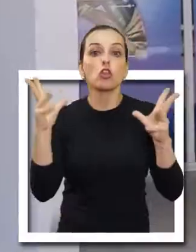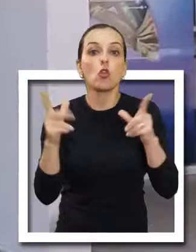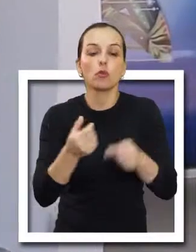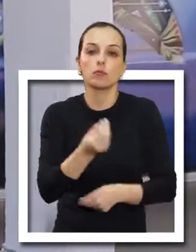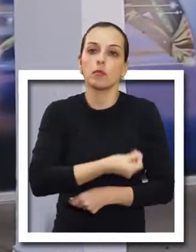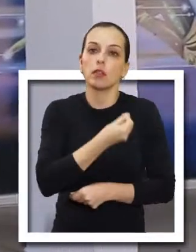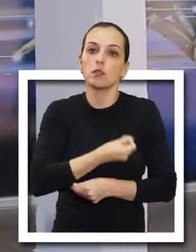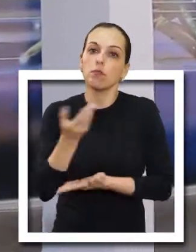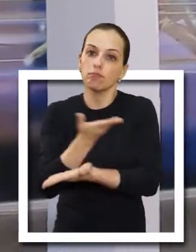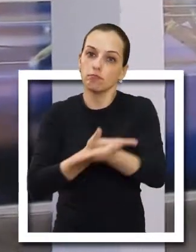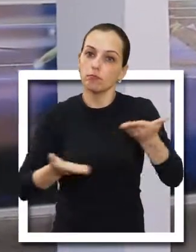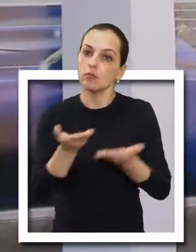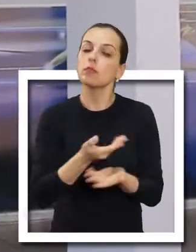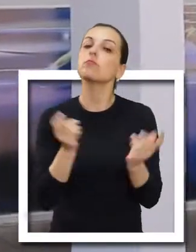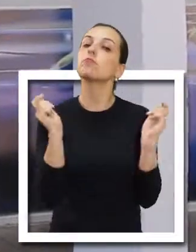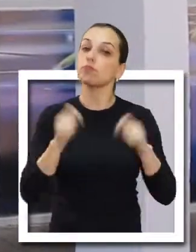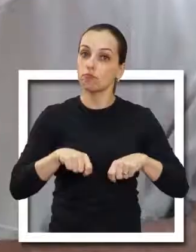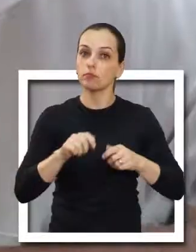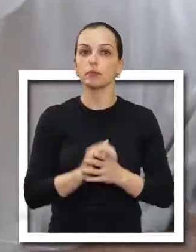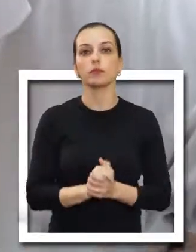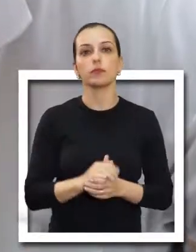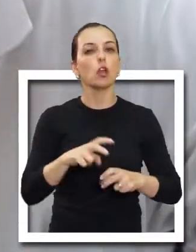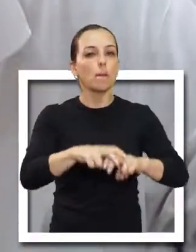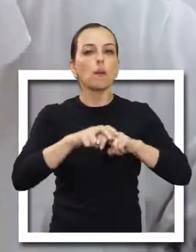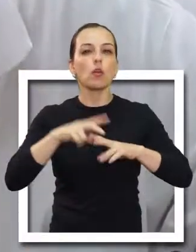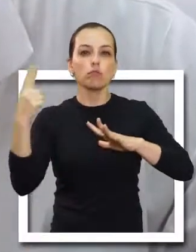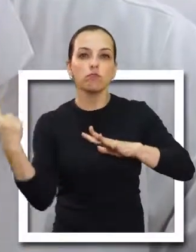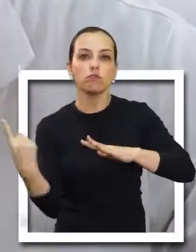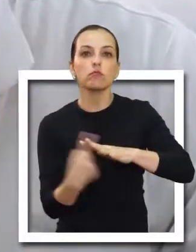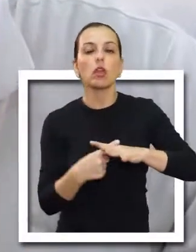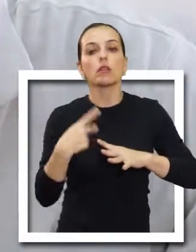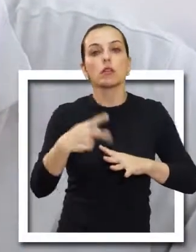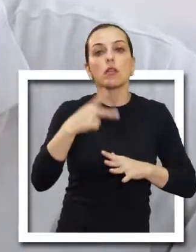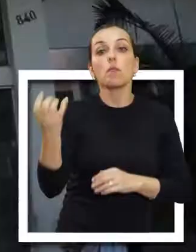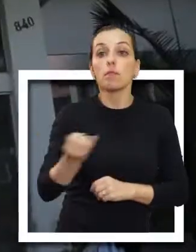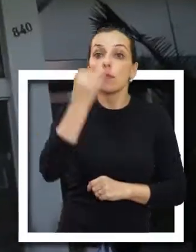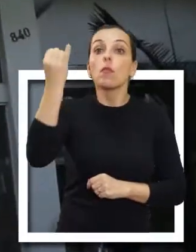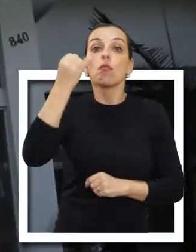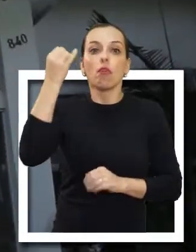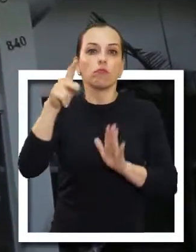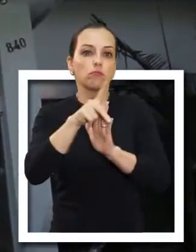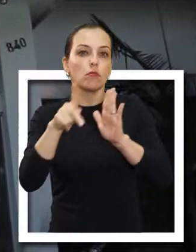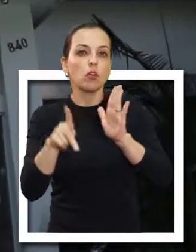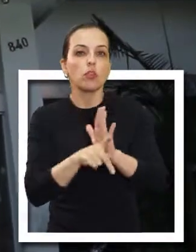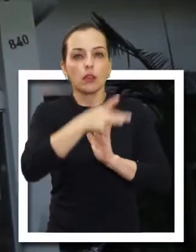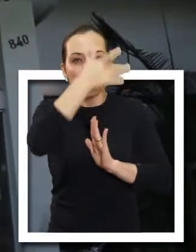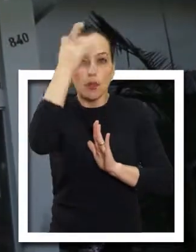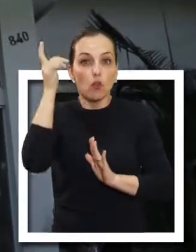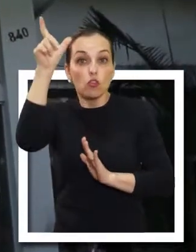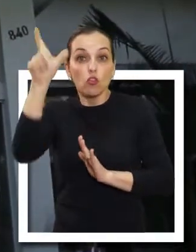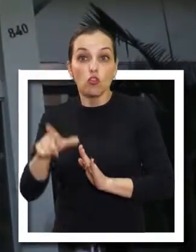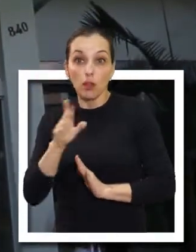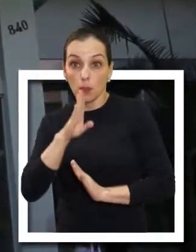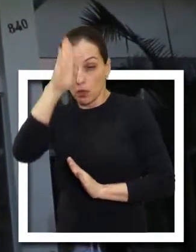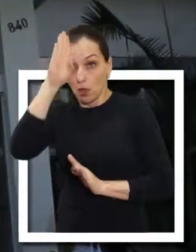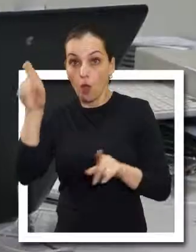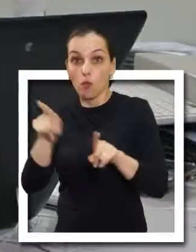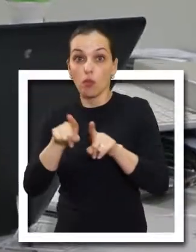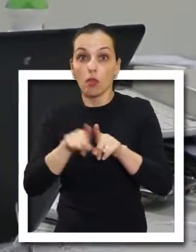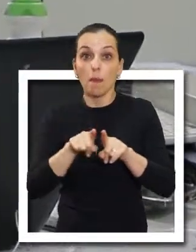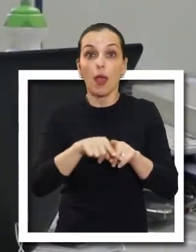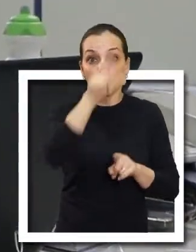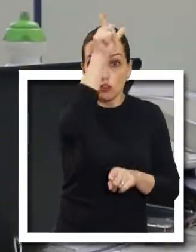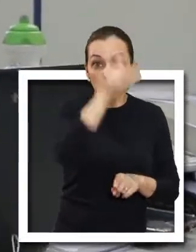inclusão é coisa séria no município. Programas como as Frentes da Cidadania e Jovem Cidadão têm garantido qualificação